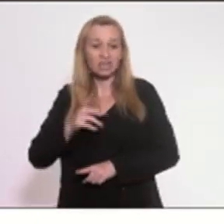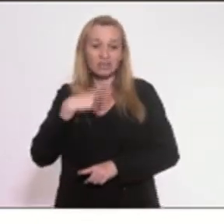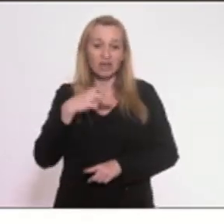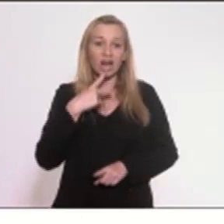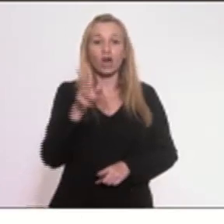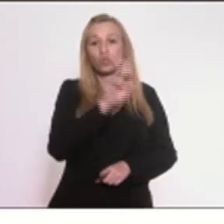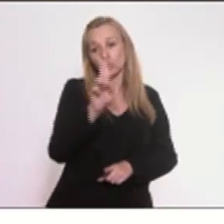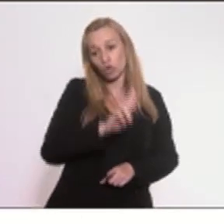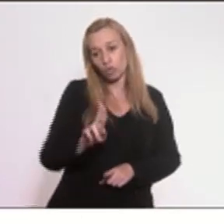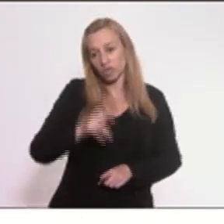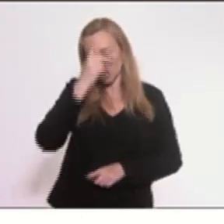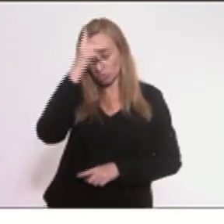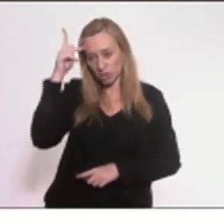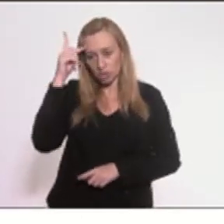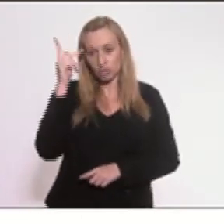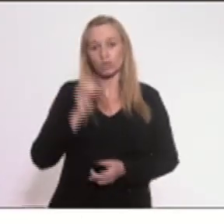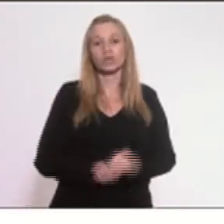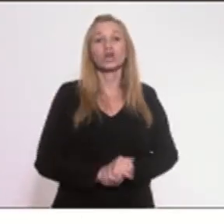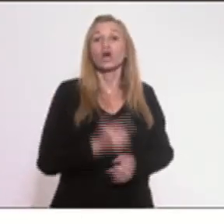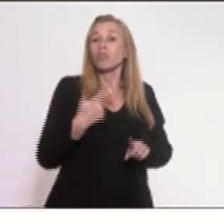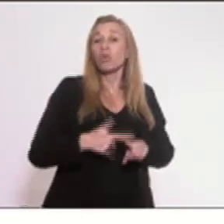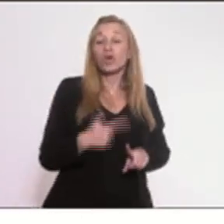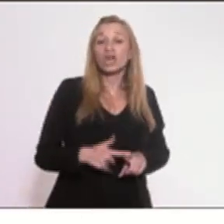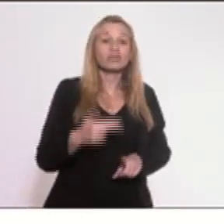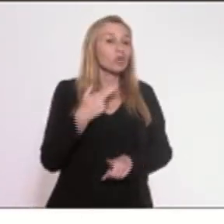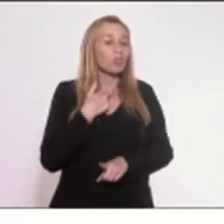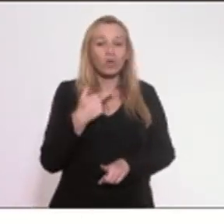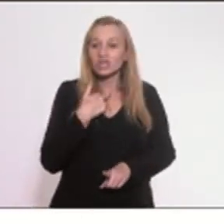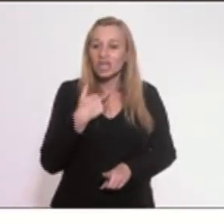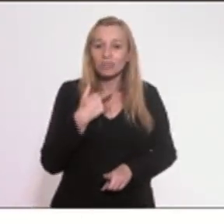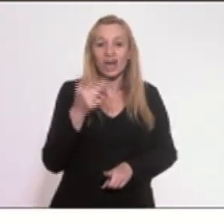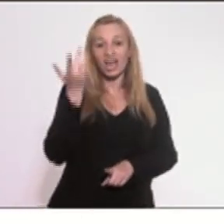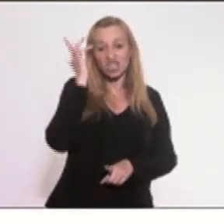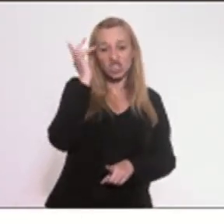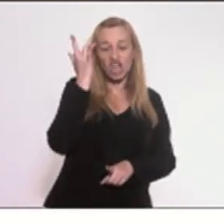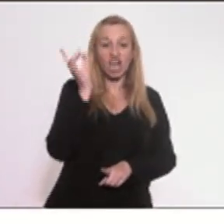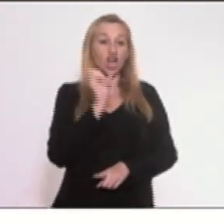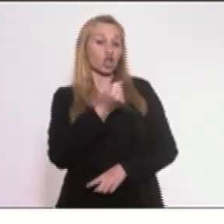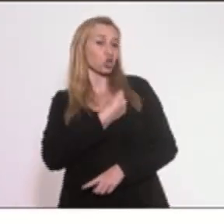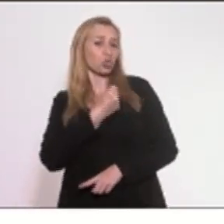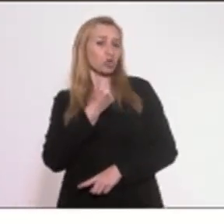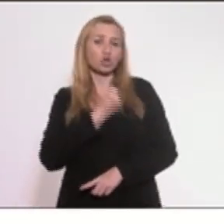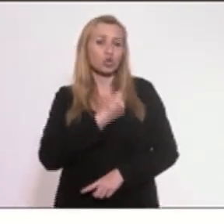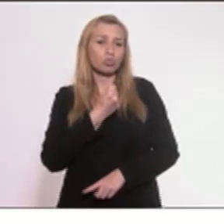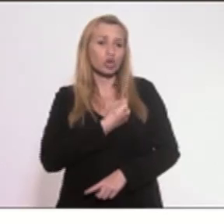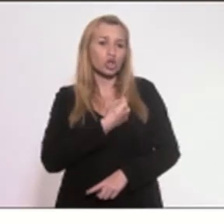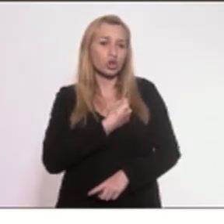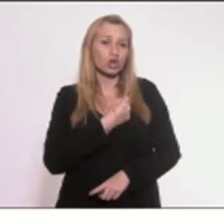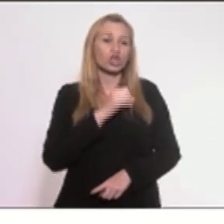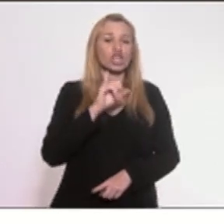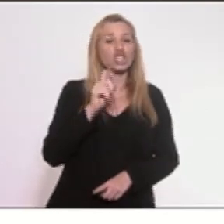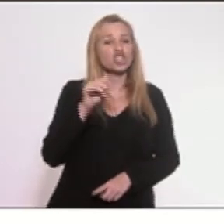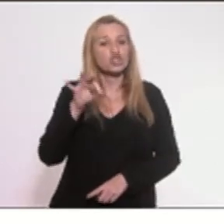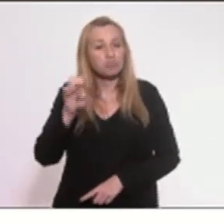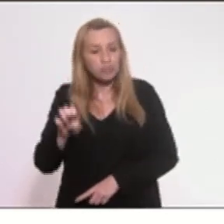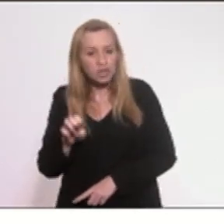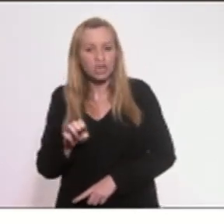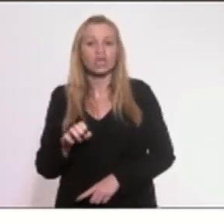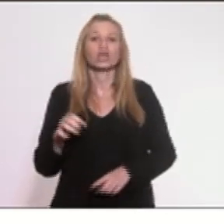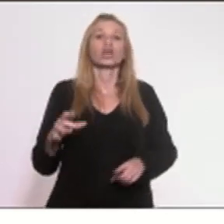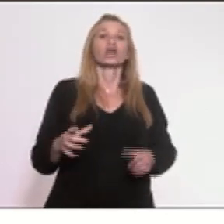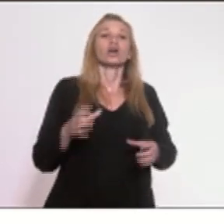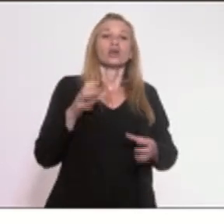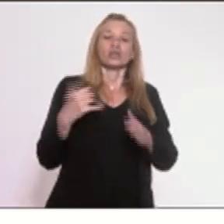dessas pessoas, porque a gente não pode achar que é só números O ISP, Instituto de